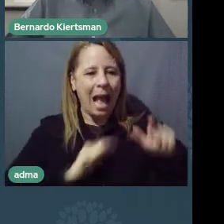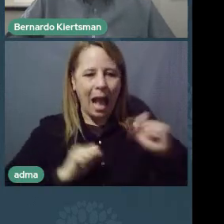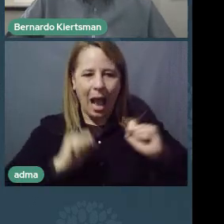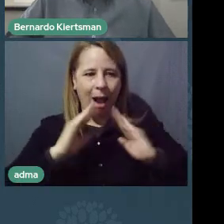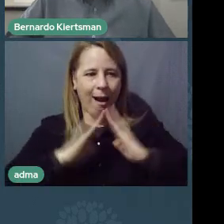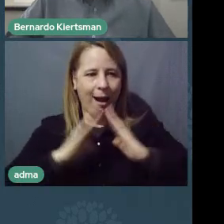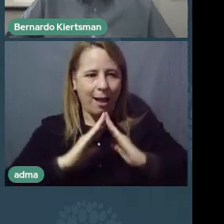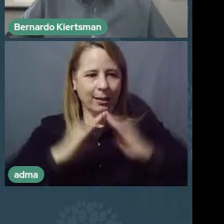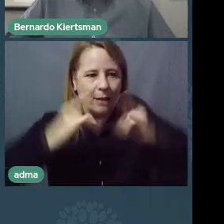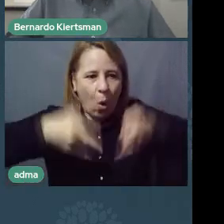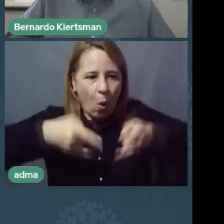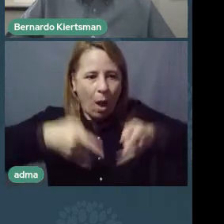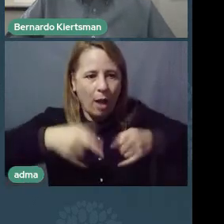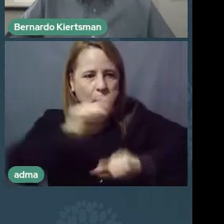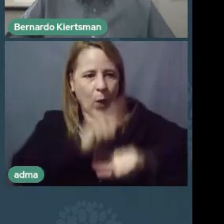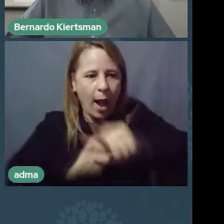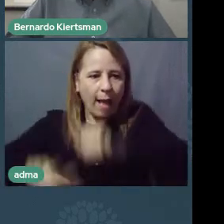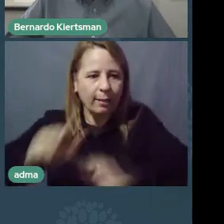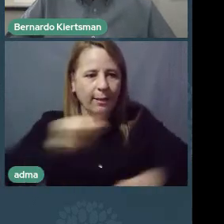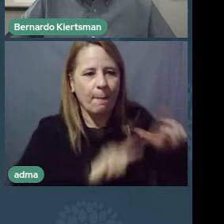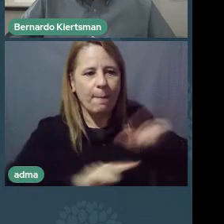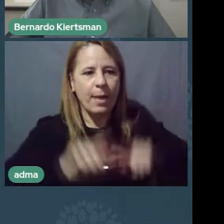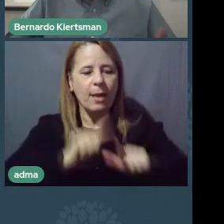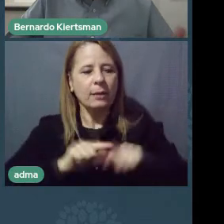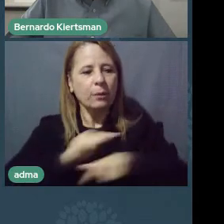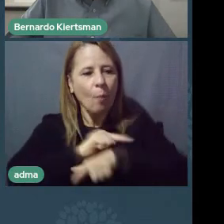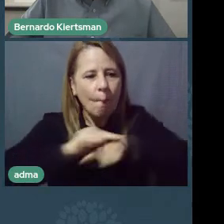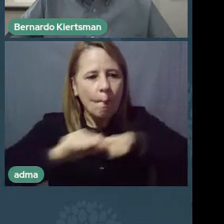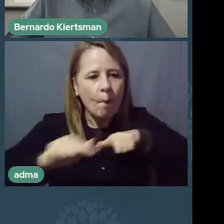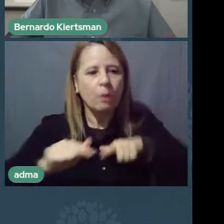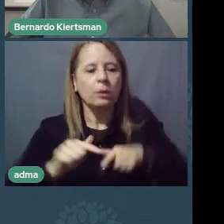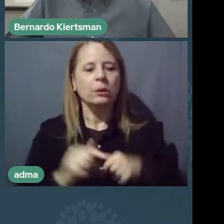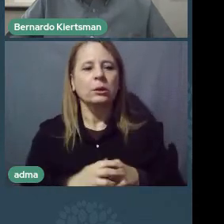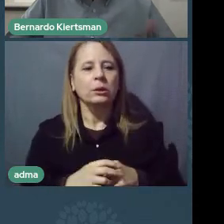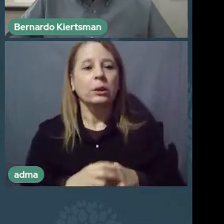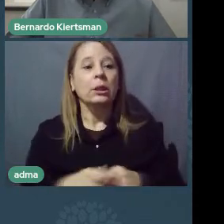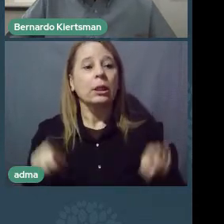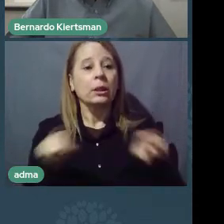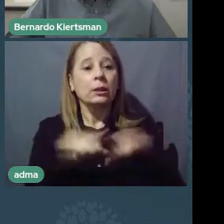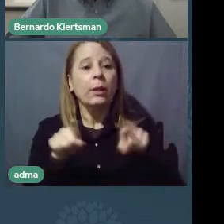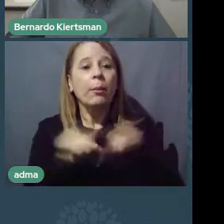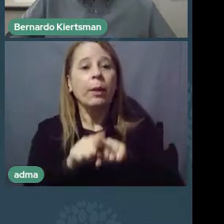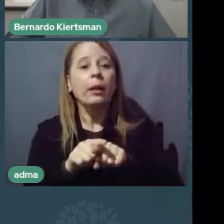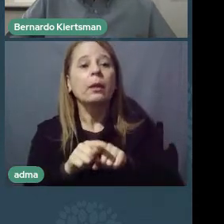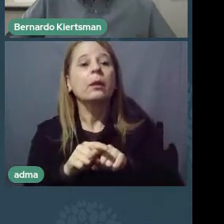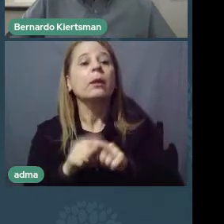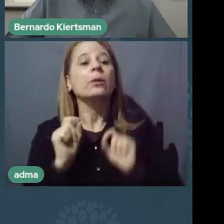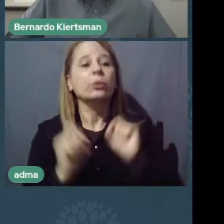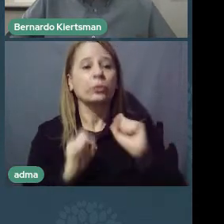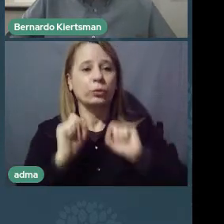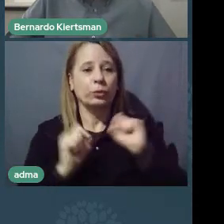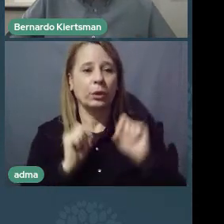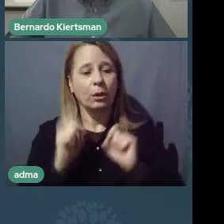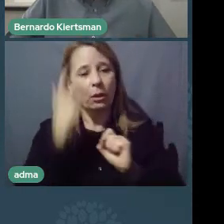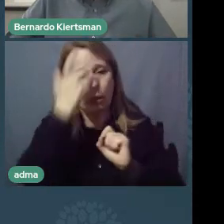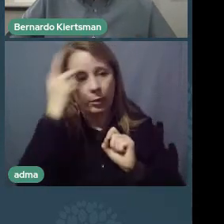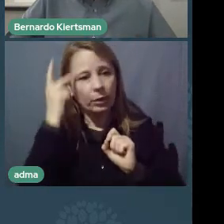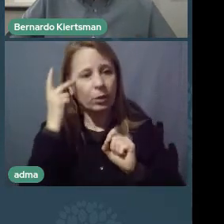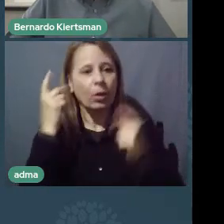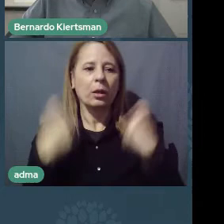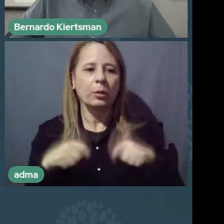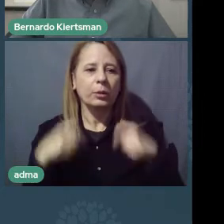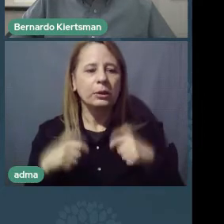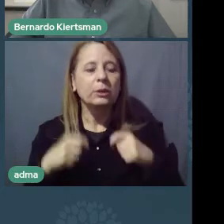dito. E depois usar, associado a isso, naqueles pacientes que necessitam